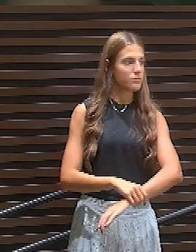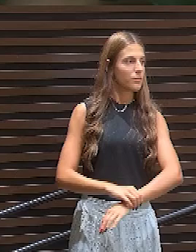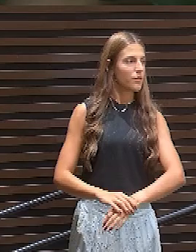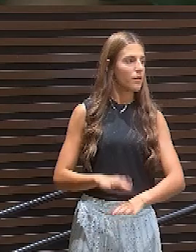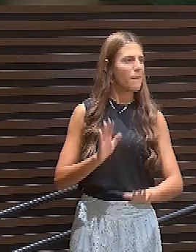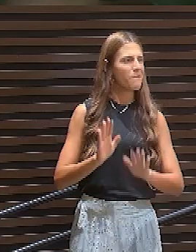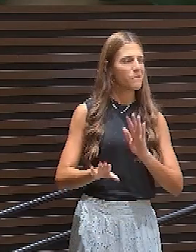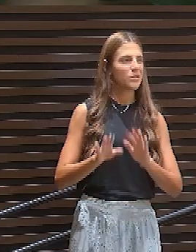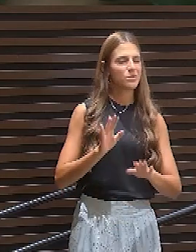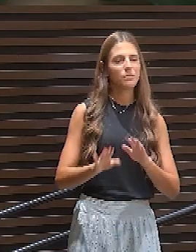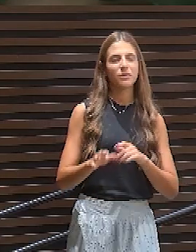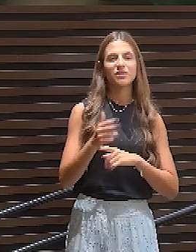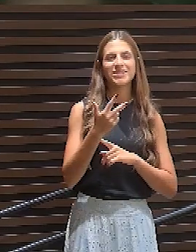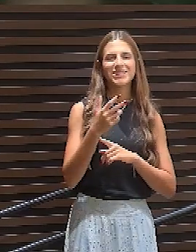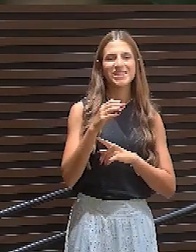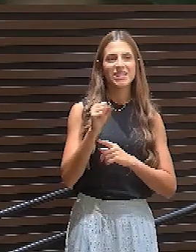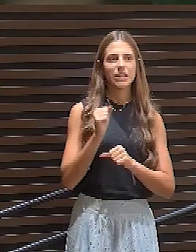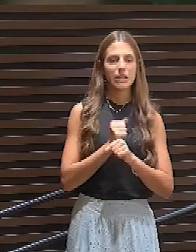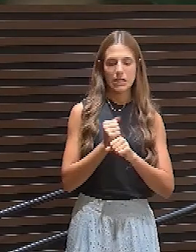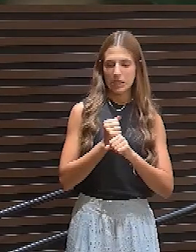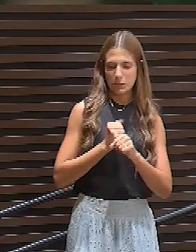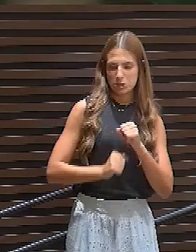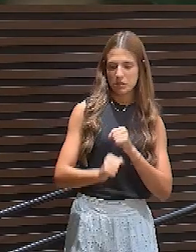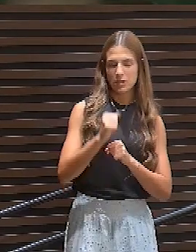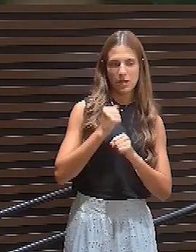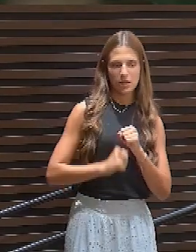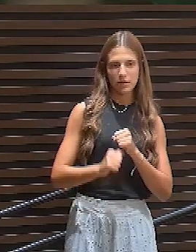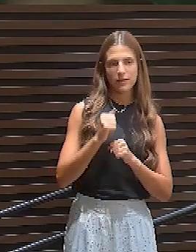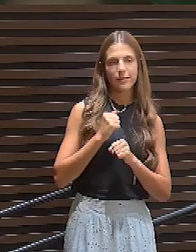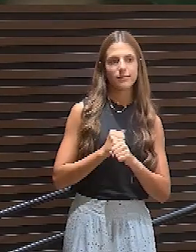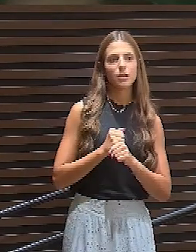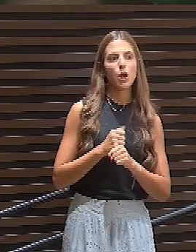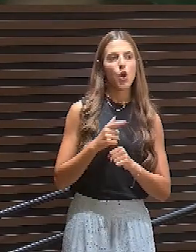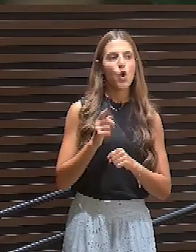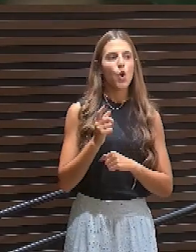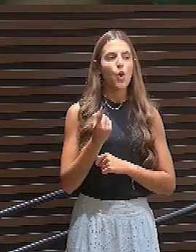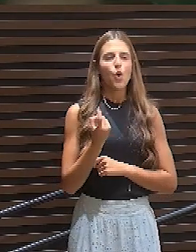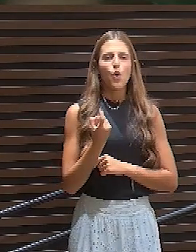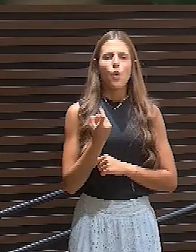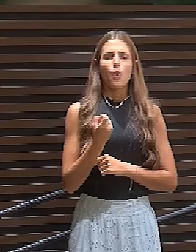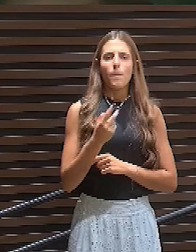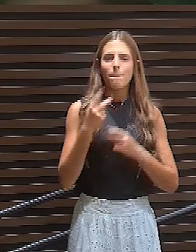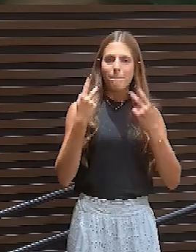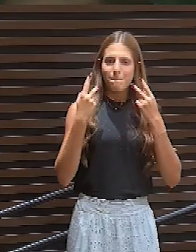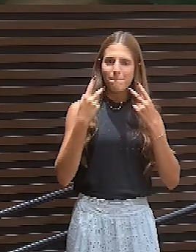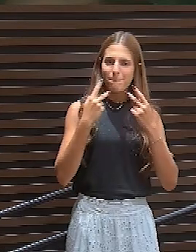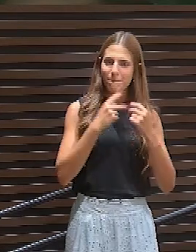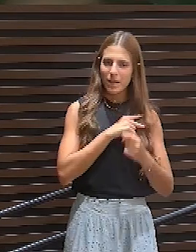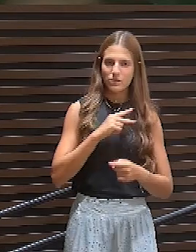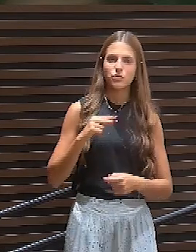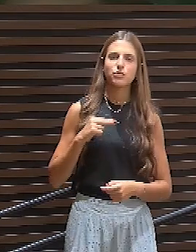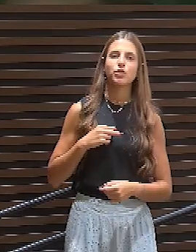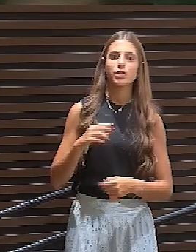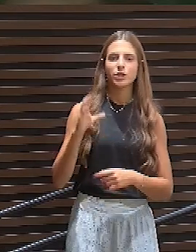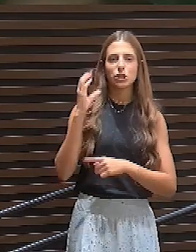menos uns 30 anos, um pastor de Curitiba